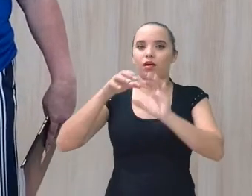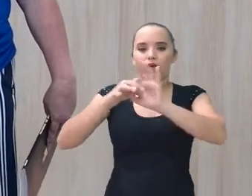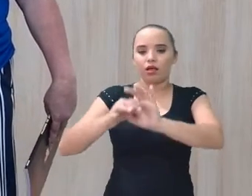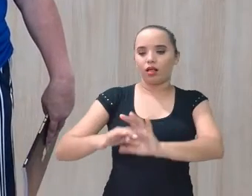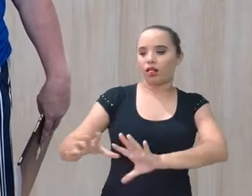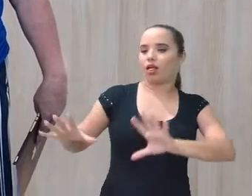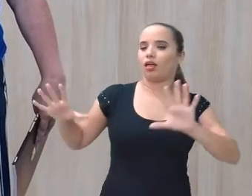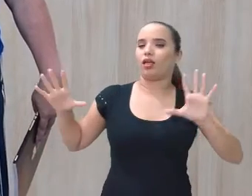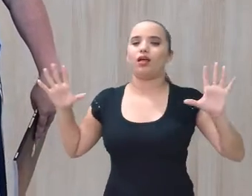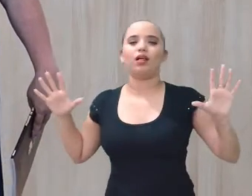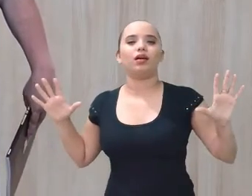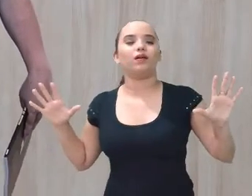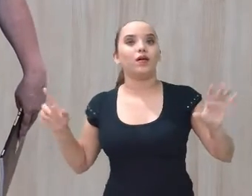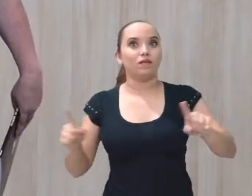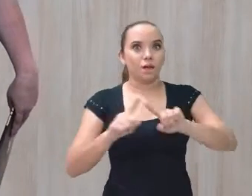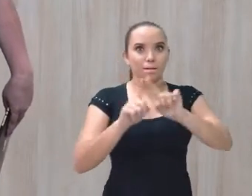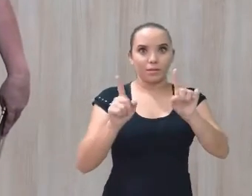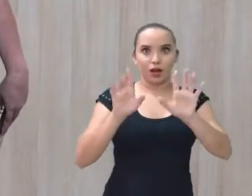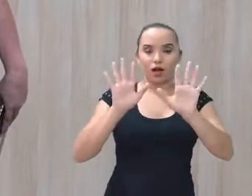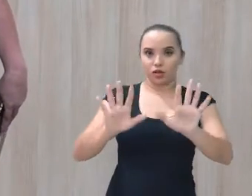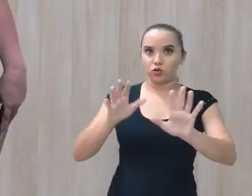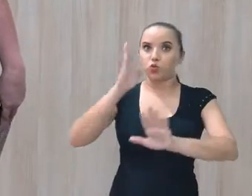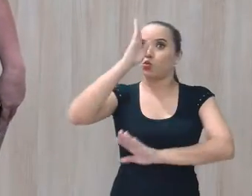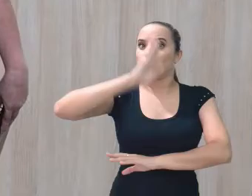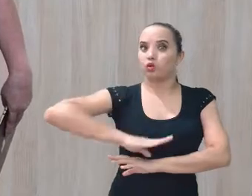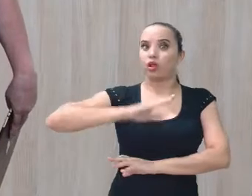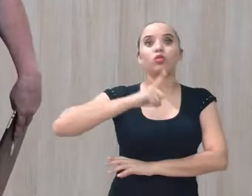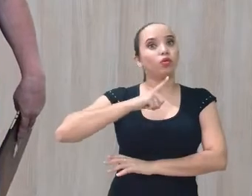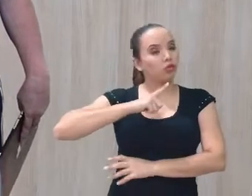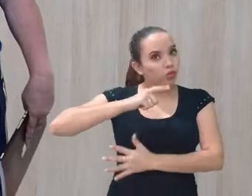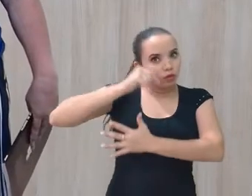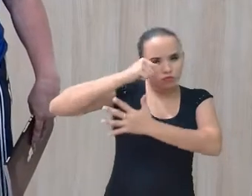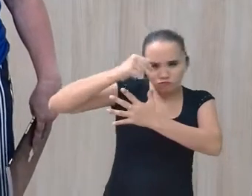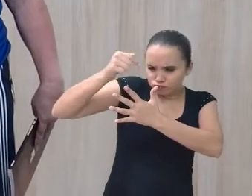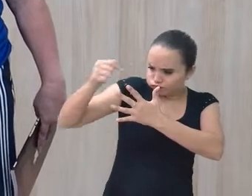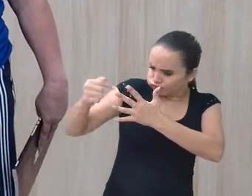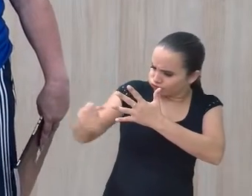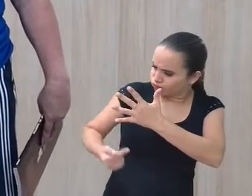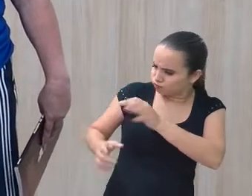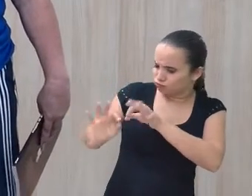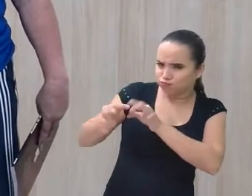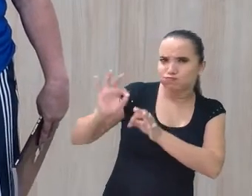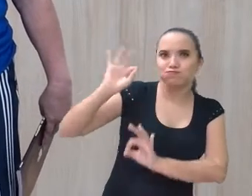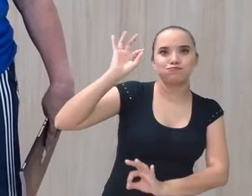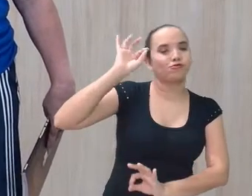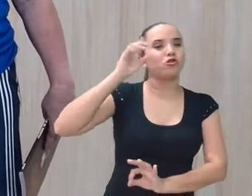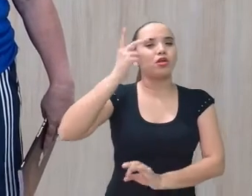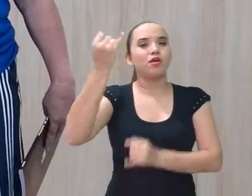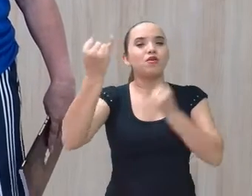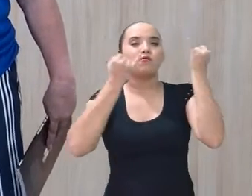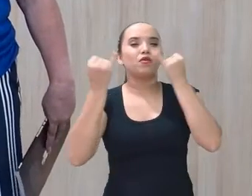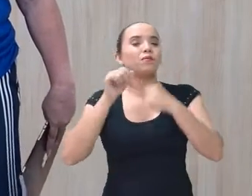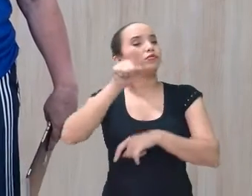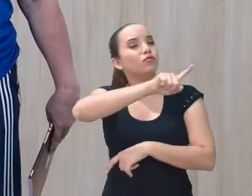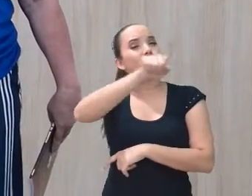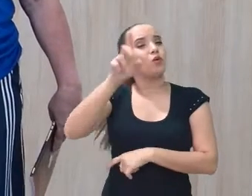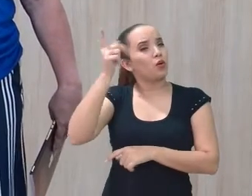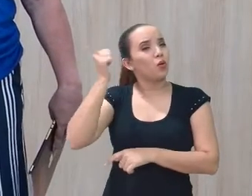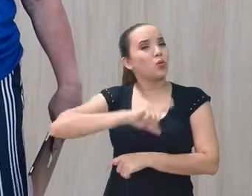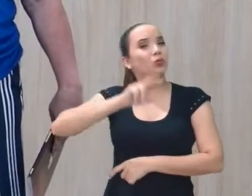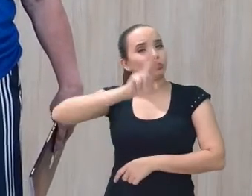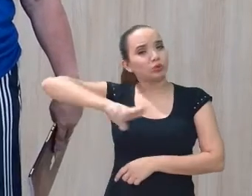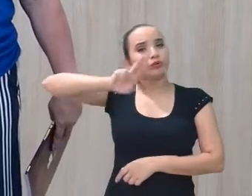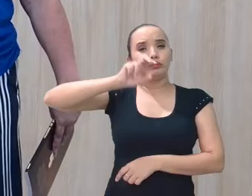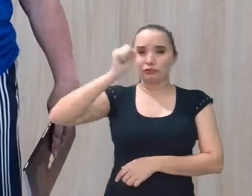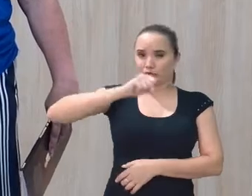mais recursos, mas o gratuito já tem bastante coisa que dá para vocês explorarem